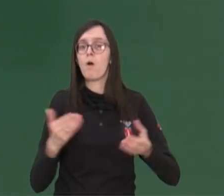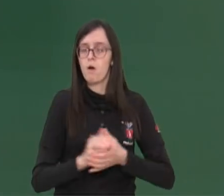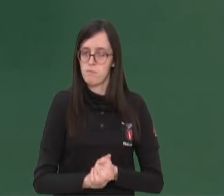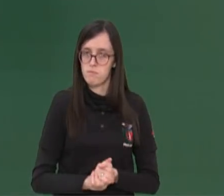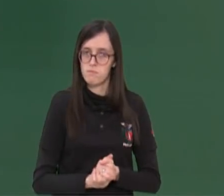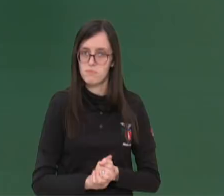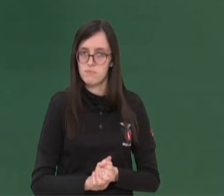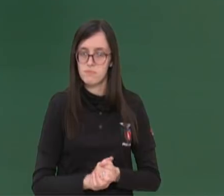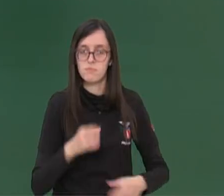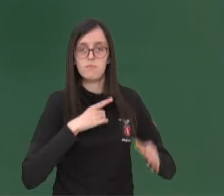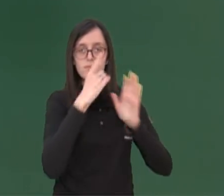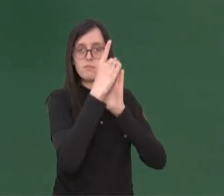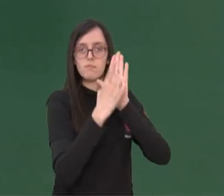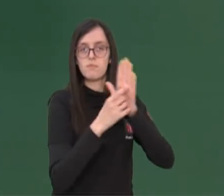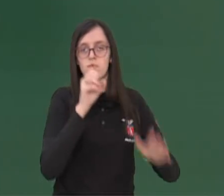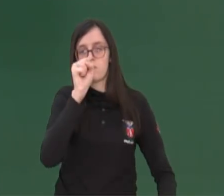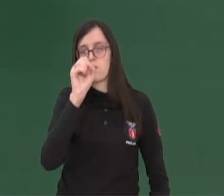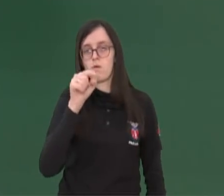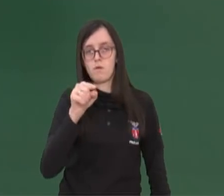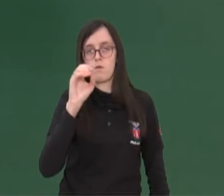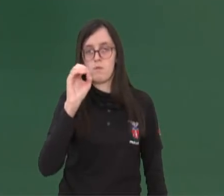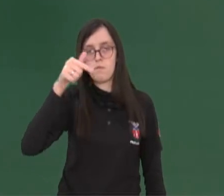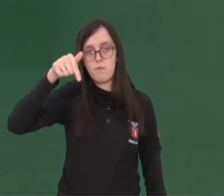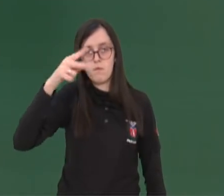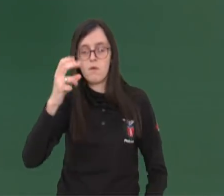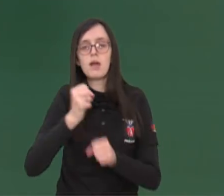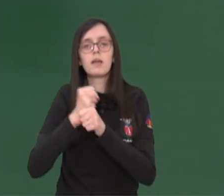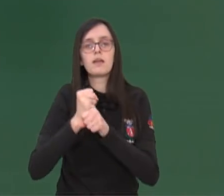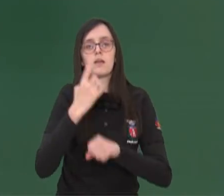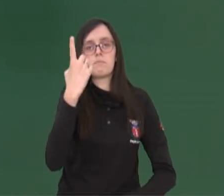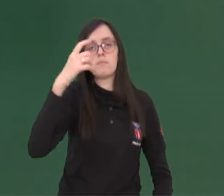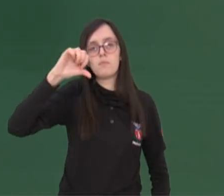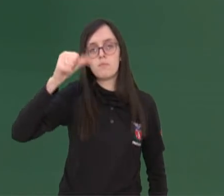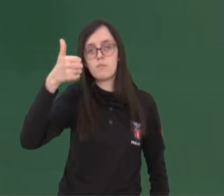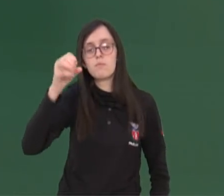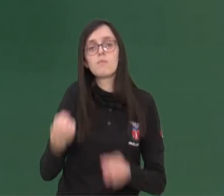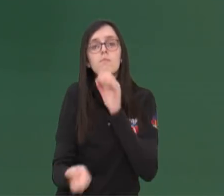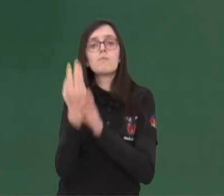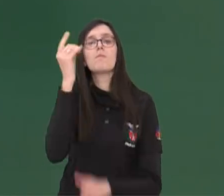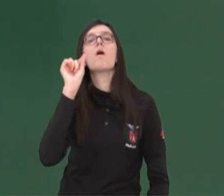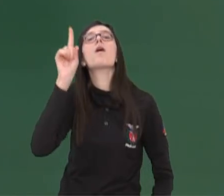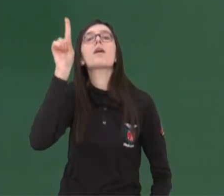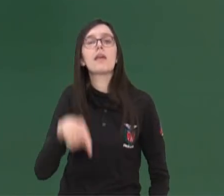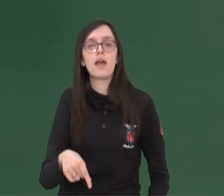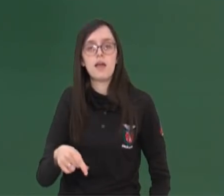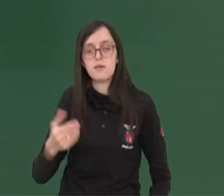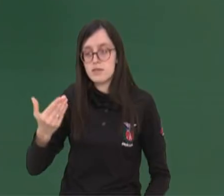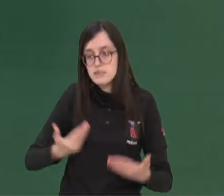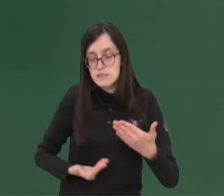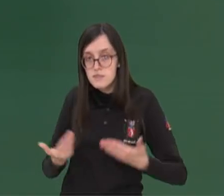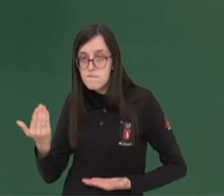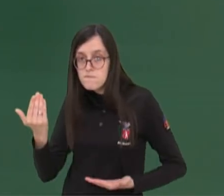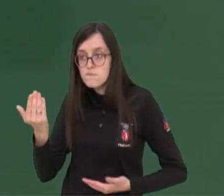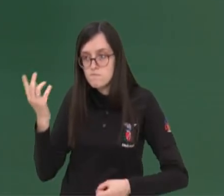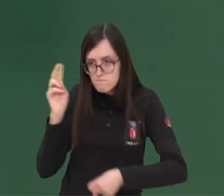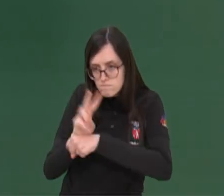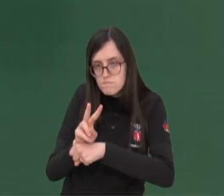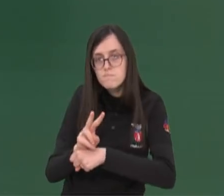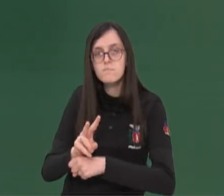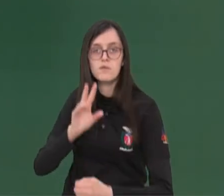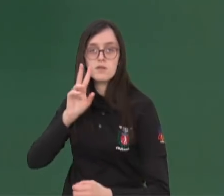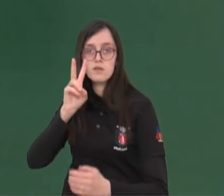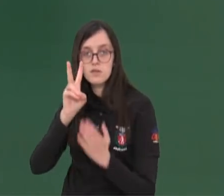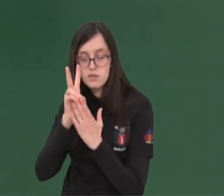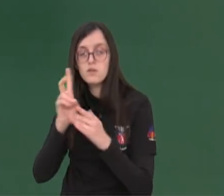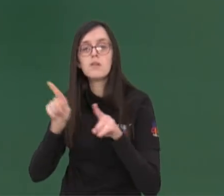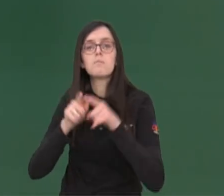o decreto 8.072, lá de 1910, criava o Serviço de Proteção aos Índios